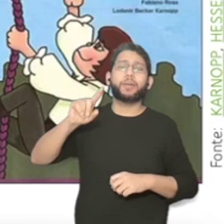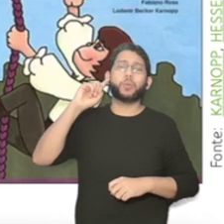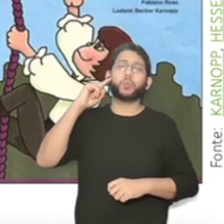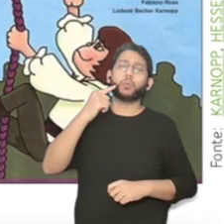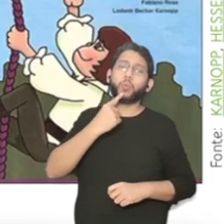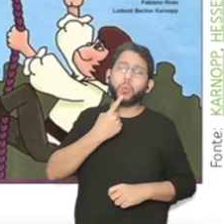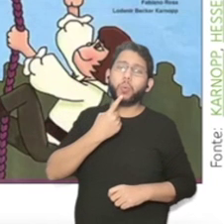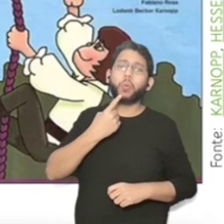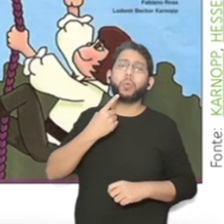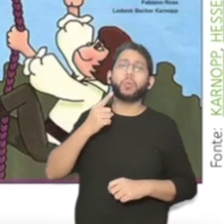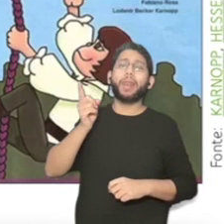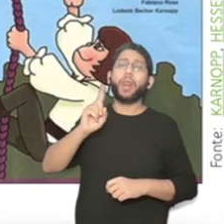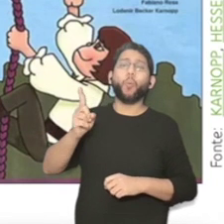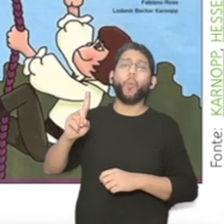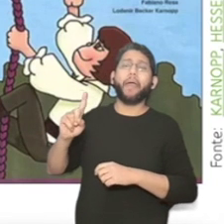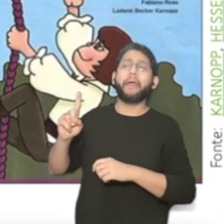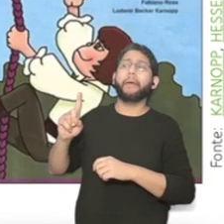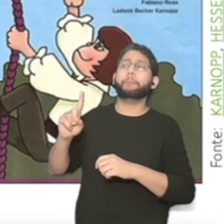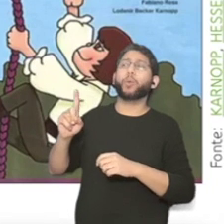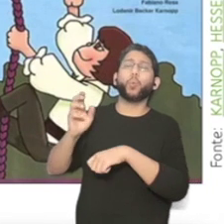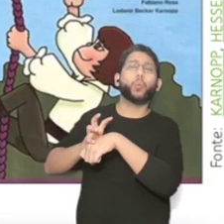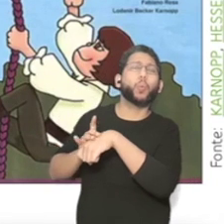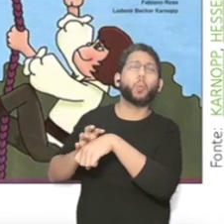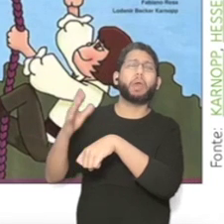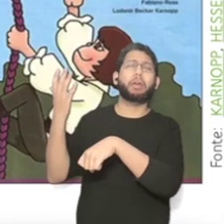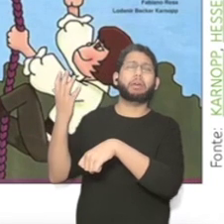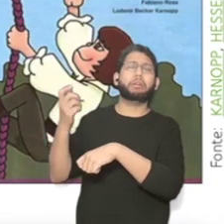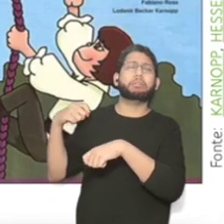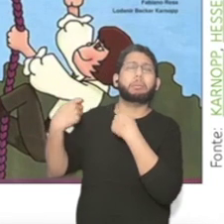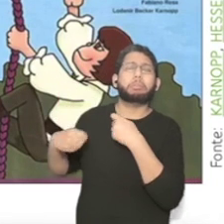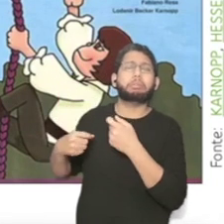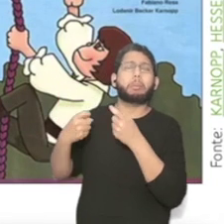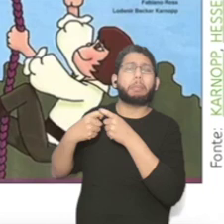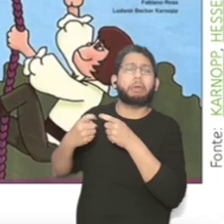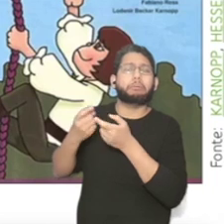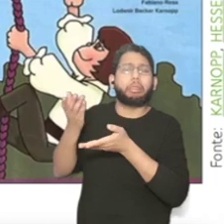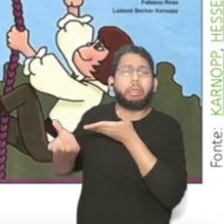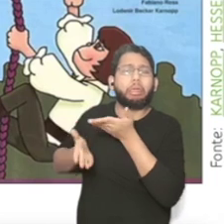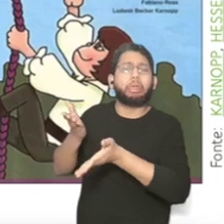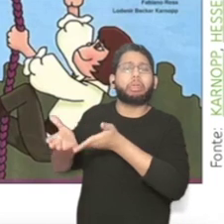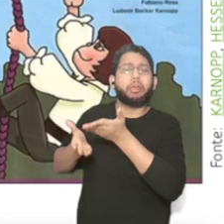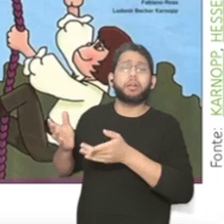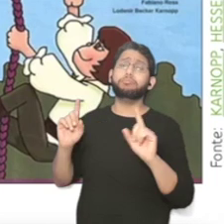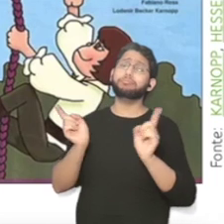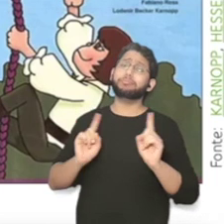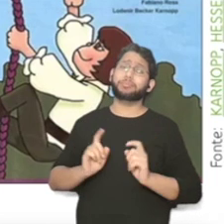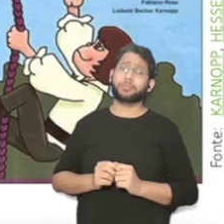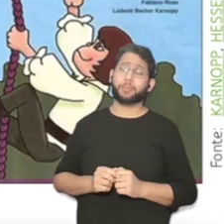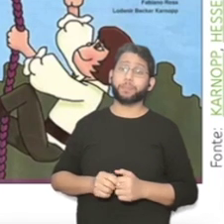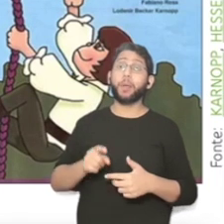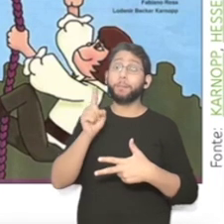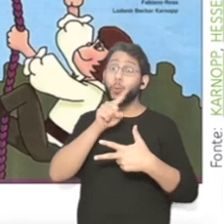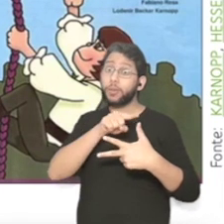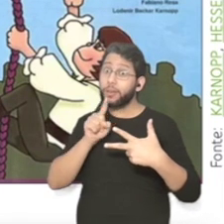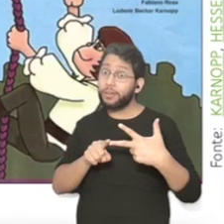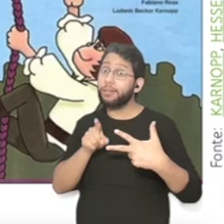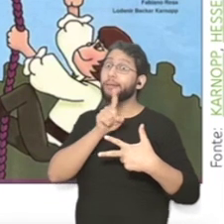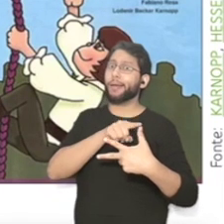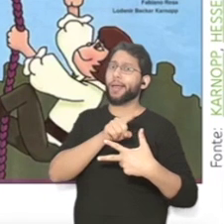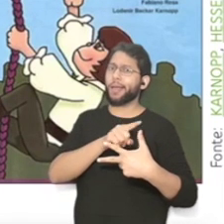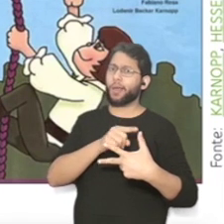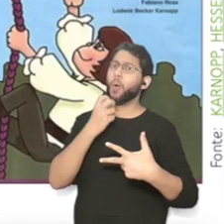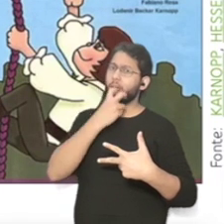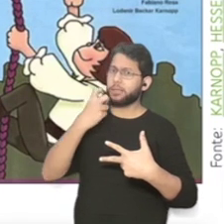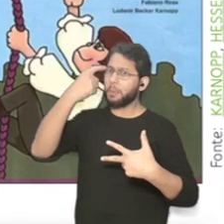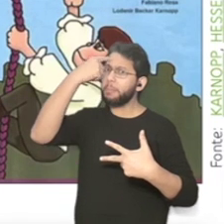surdez não são relacionadas a um processo patologizante, clínico, como defende o oralismo. Essas são as